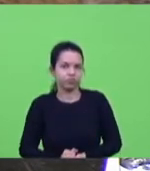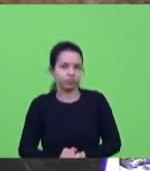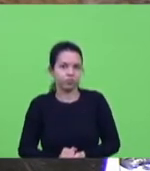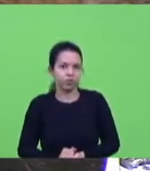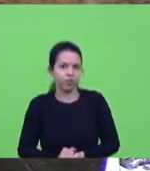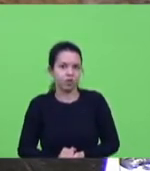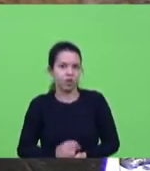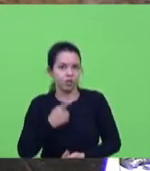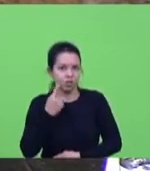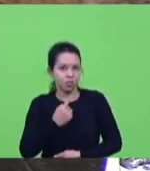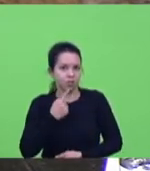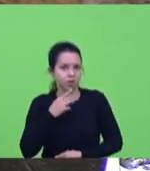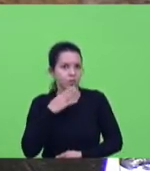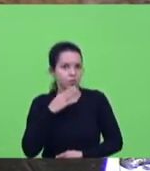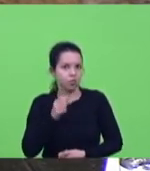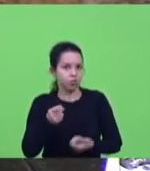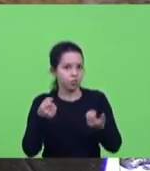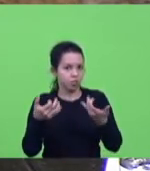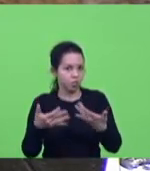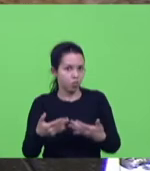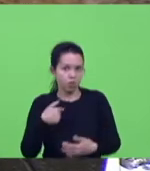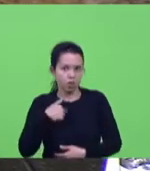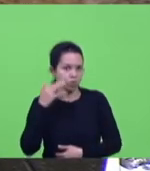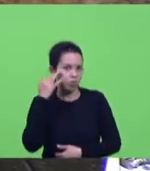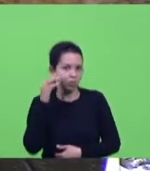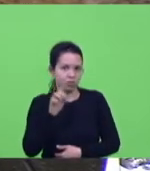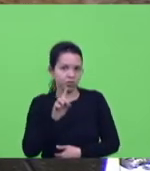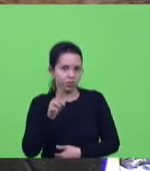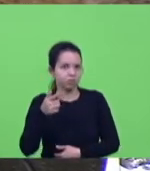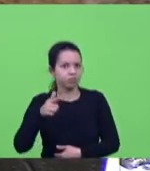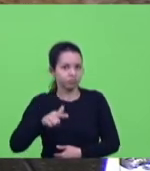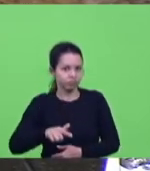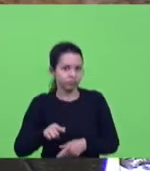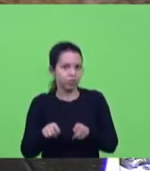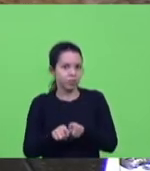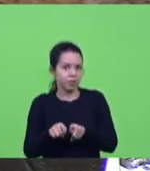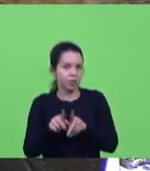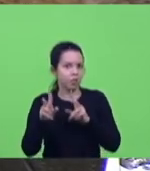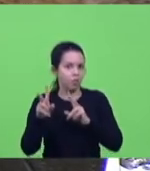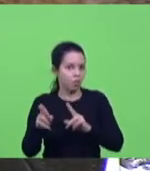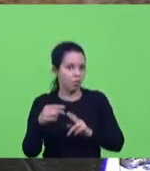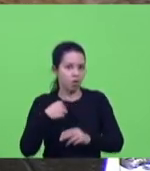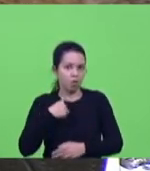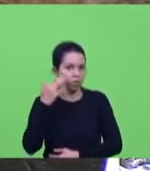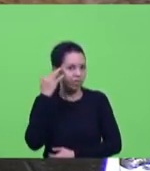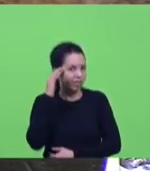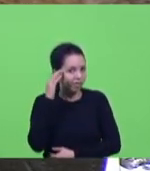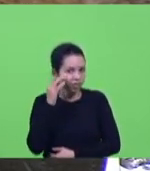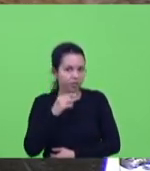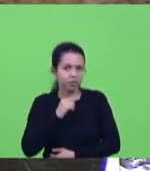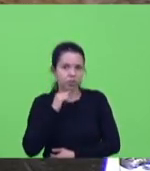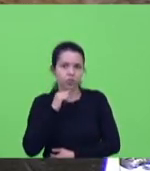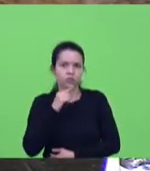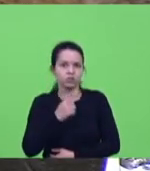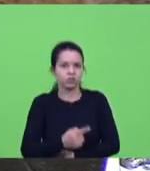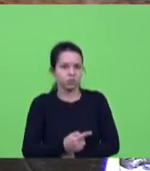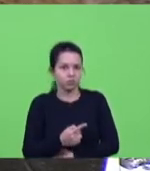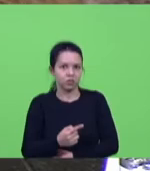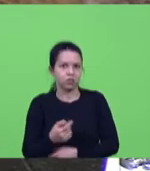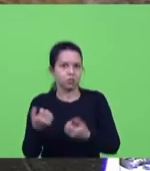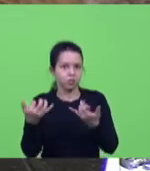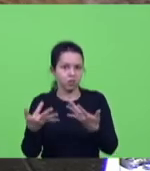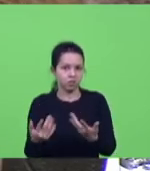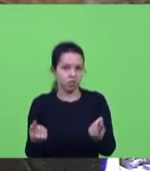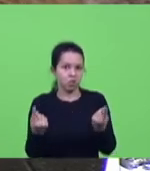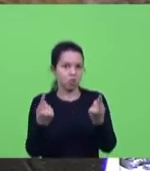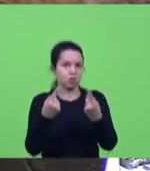disse o deputado Bruno, eu não consigo entender, eu também repito, faço das suas palavras as minhas, eu não consigo entender a justificativa contrária. E nem